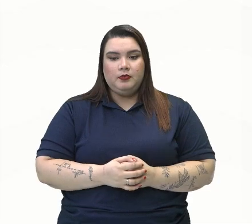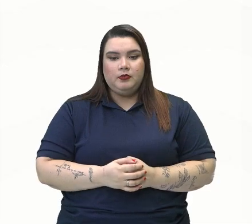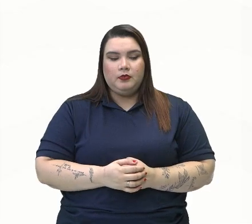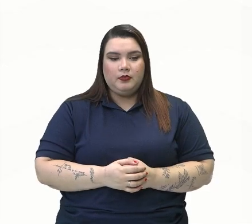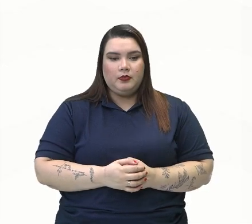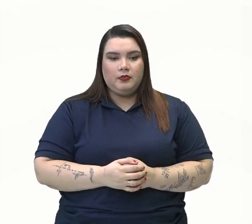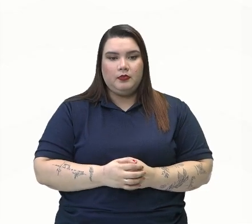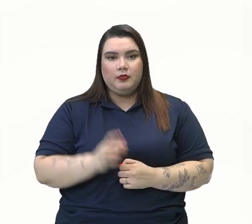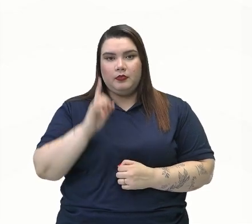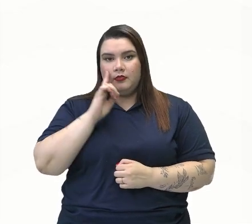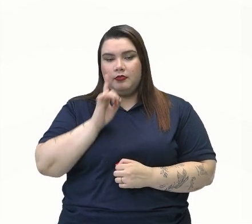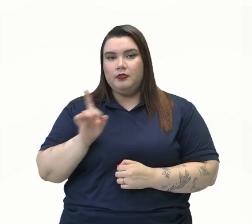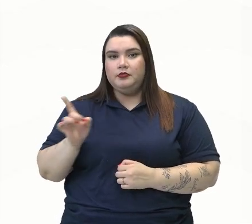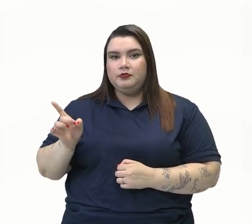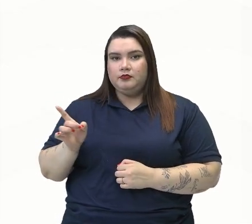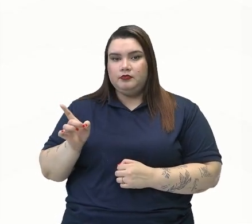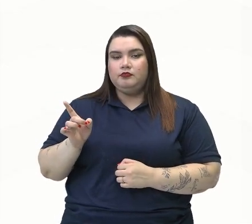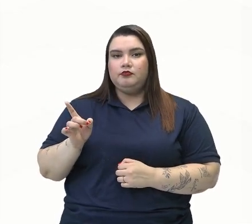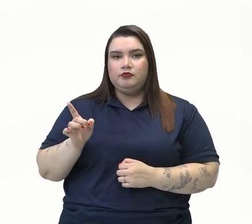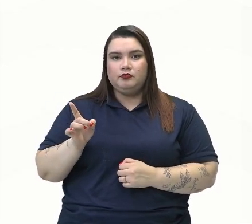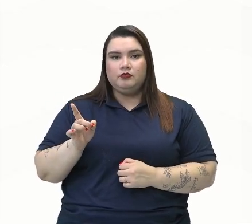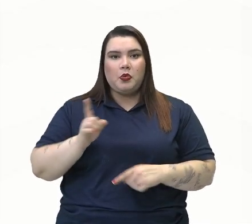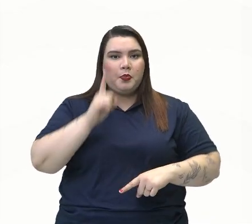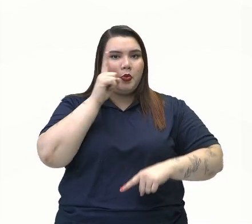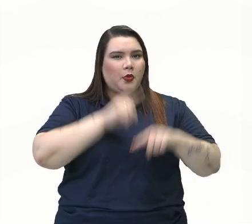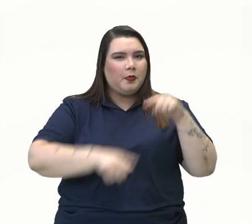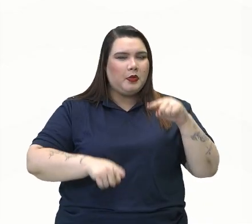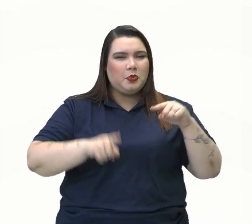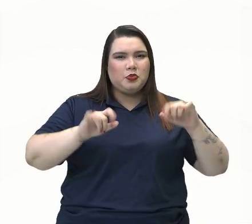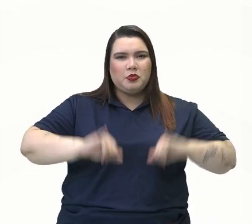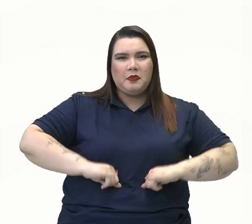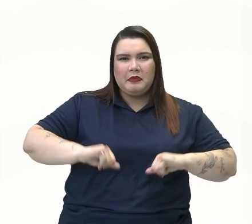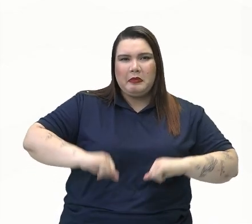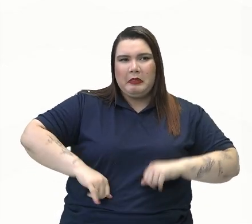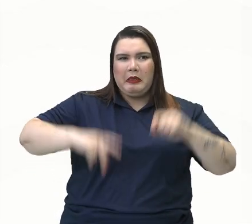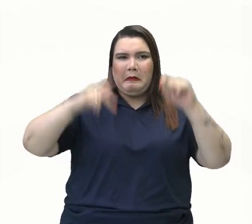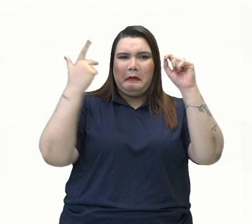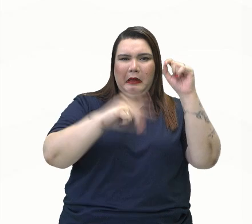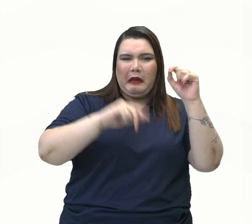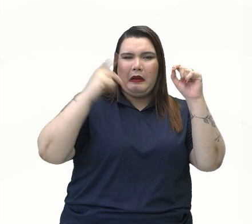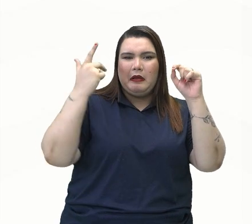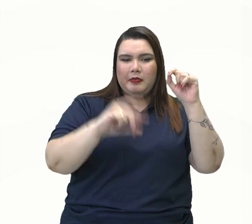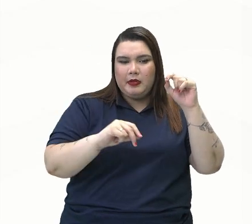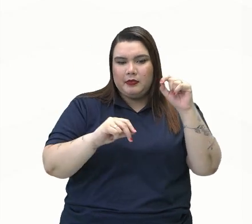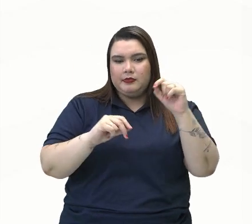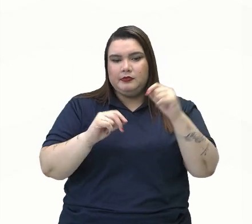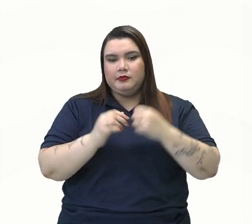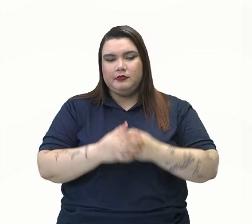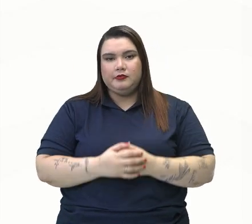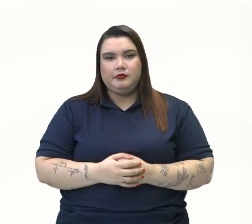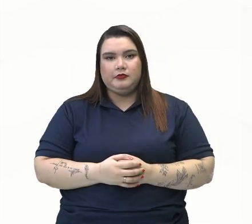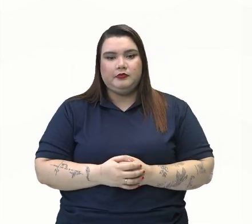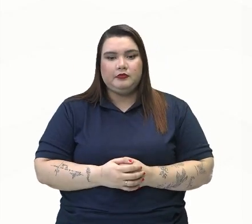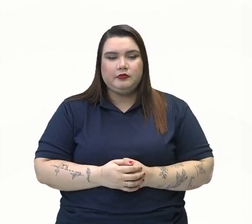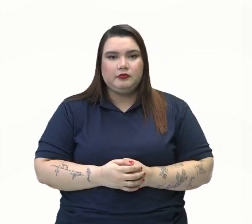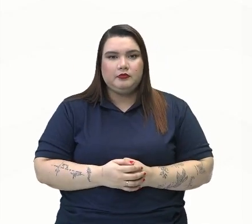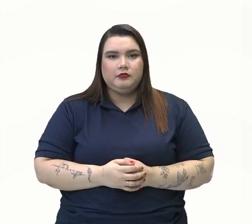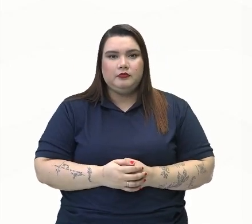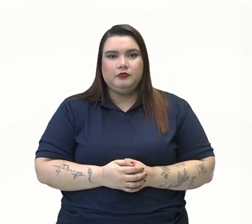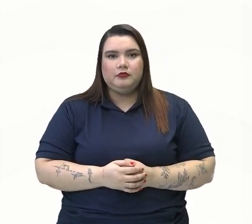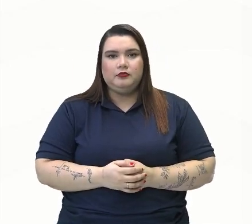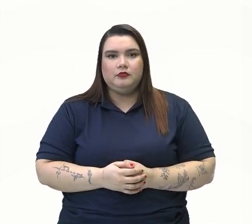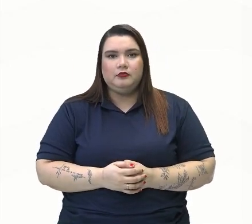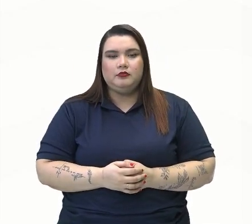O quinto, então, no torture, sem tortura, né? Não a tortura. No one should be hurt or